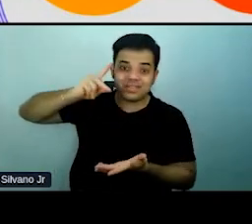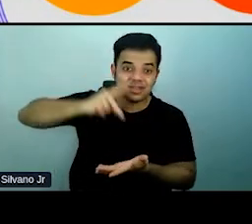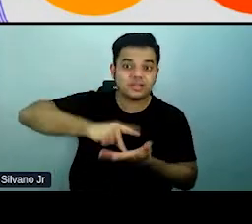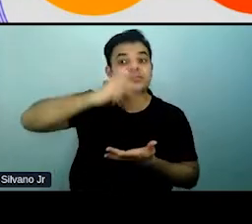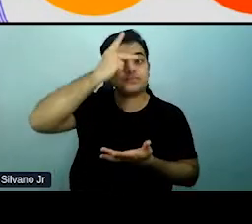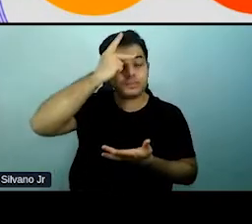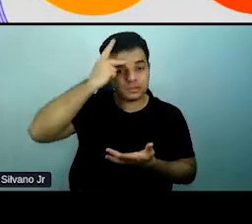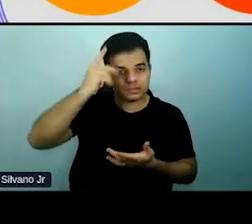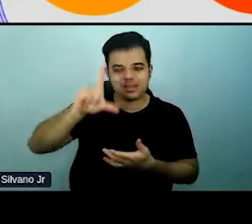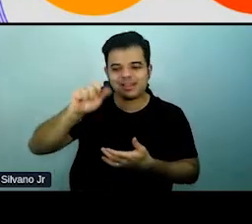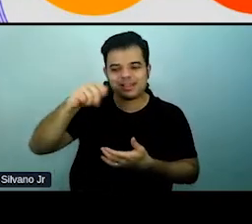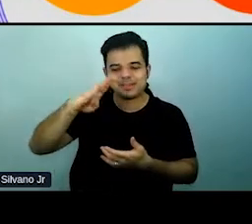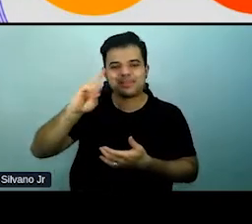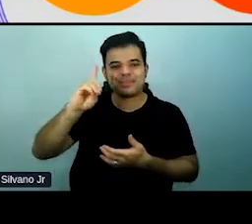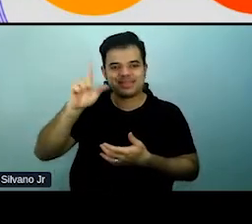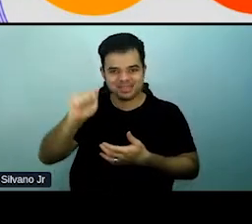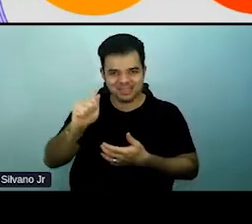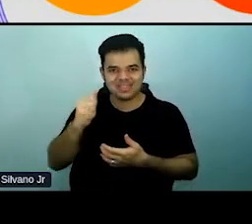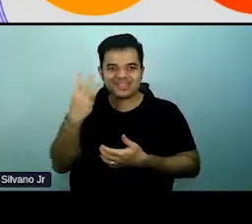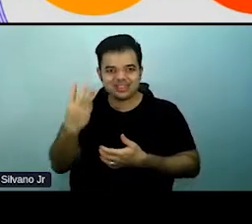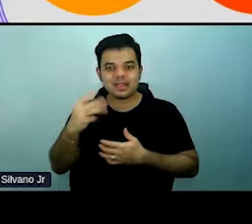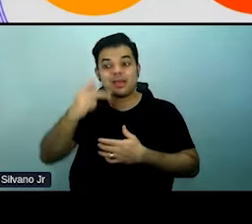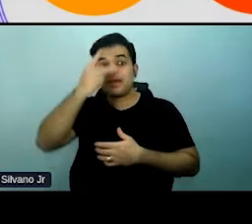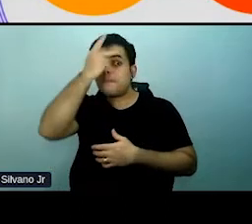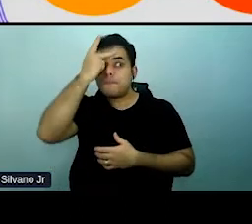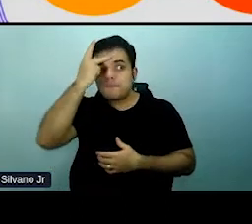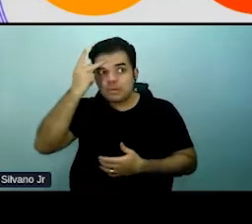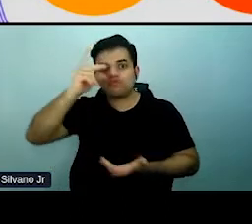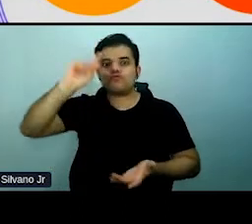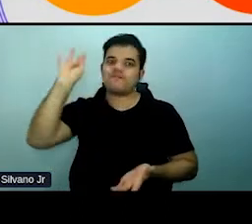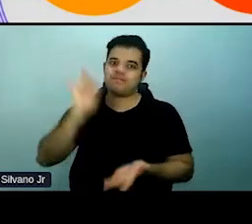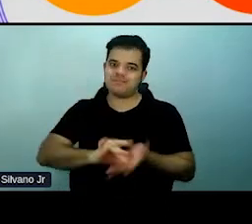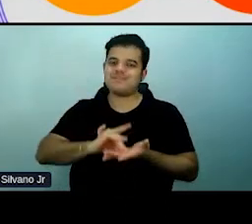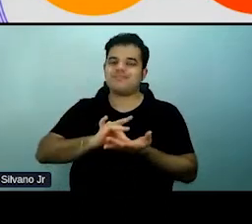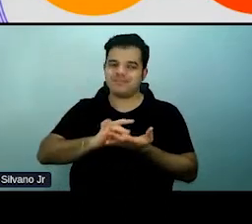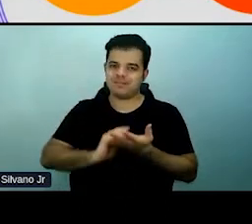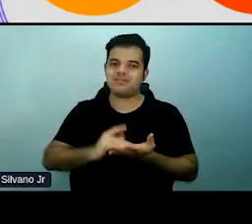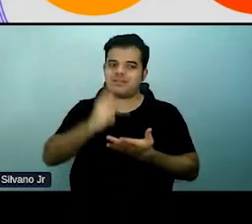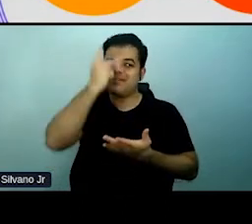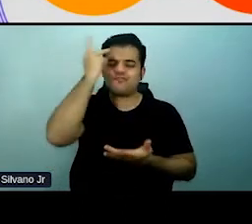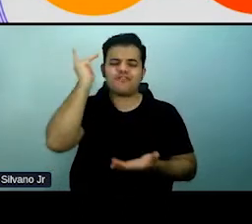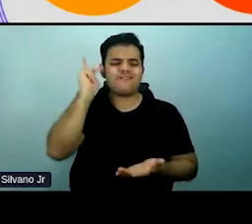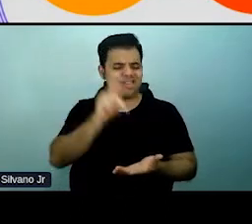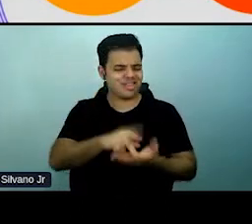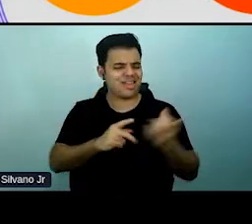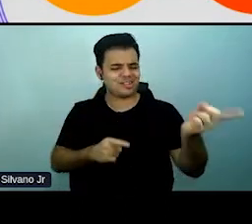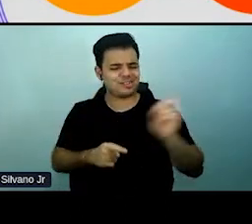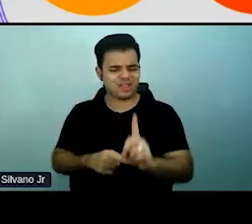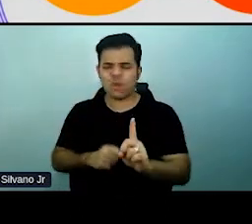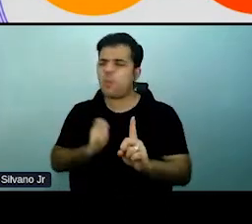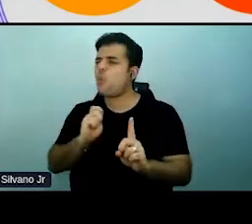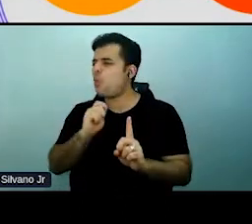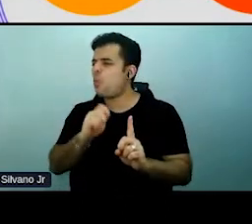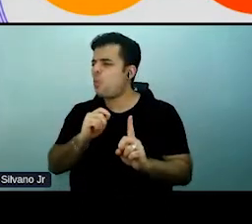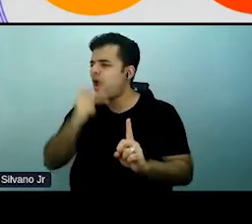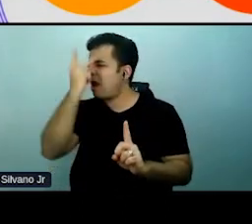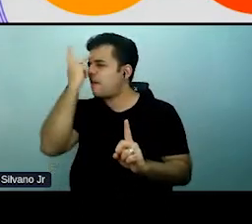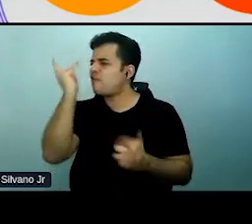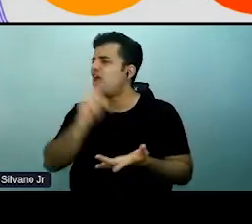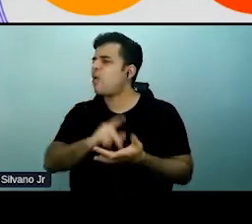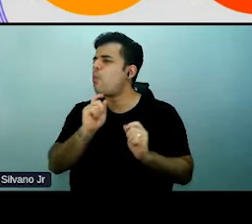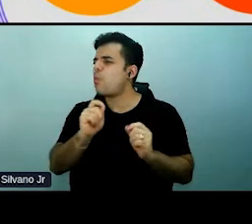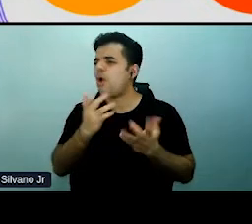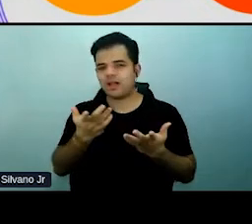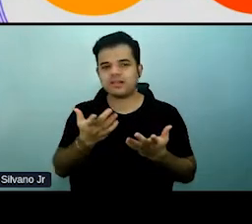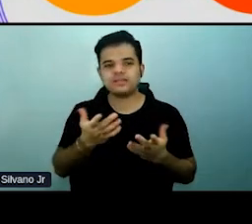verdade. Na Lambda, a gente fala que a gente contrata pessoas de verdade. E isso que é o incrível. O que é pessoas de verdade, Patrícia e Wanda? É a questão